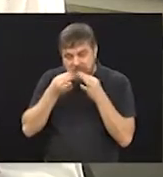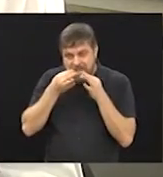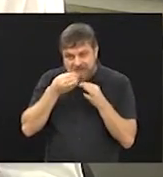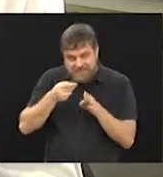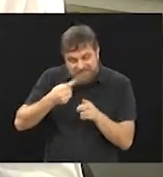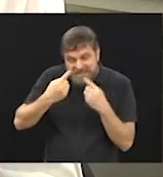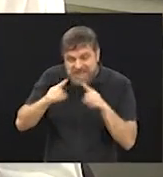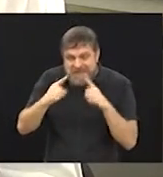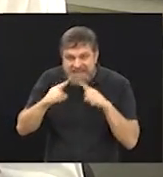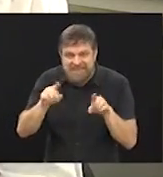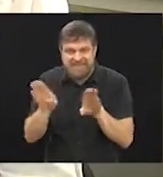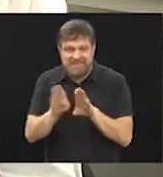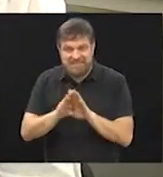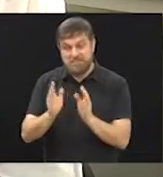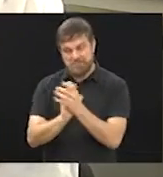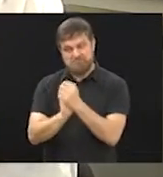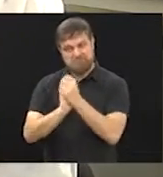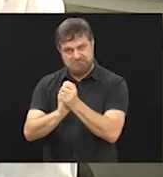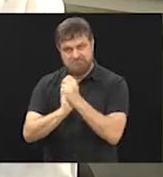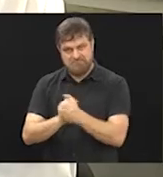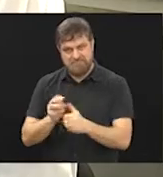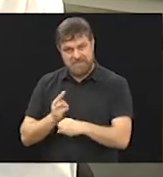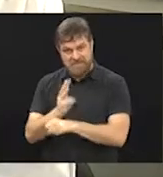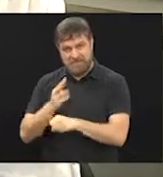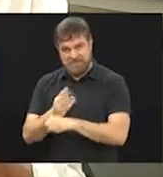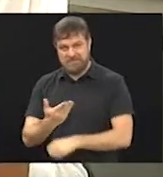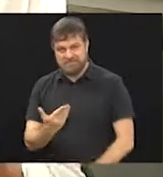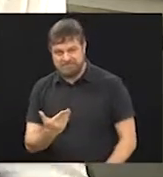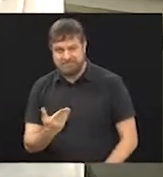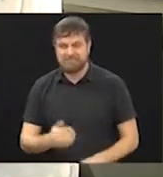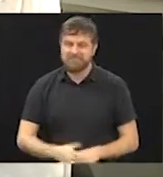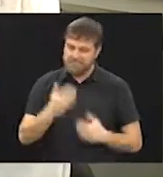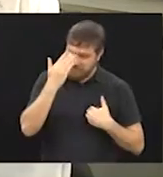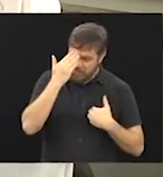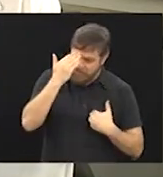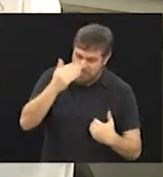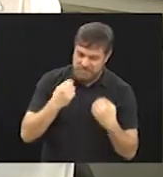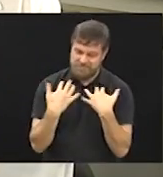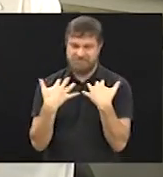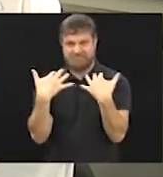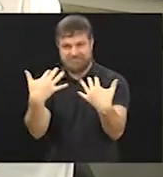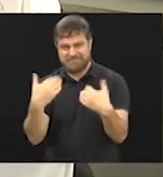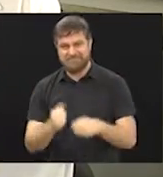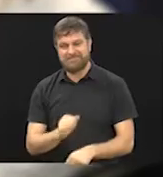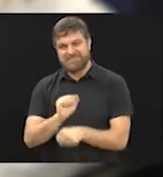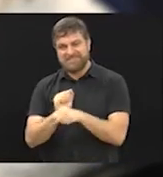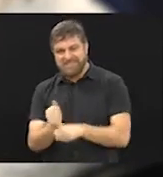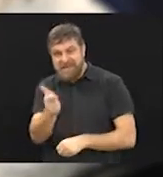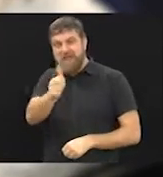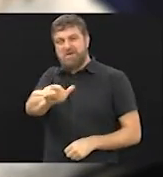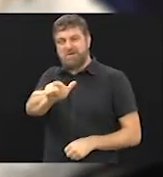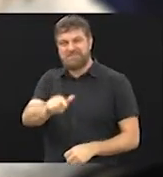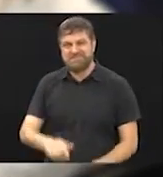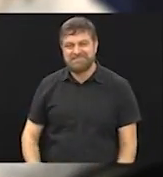elogios. Ele é o 998 11 0260. Obrigada por ter ficado com a gente. Até o próximo.